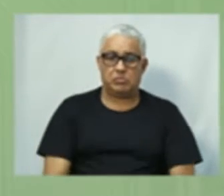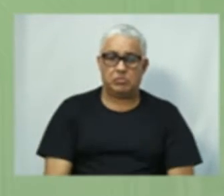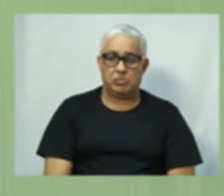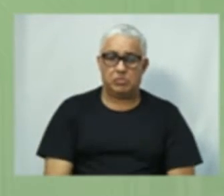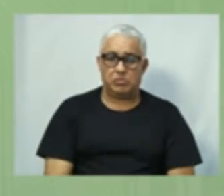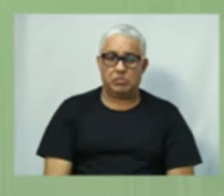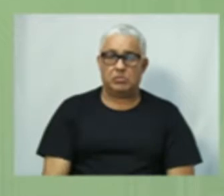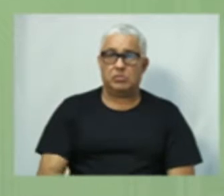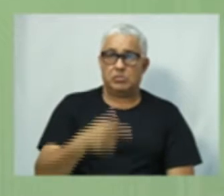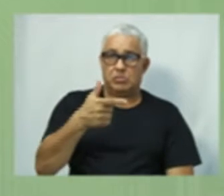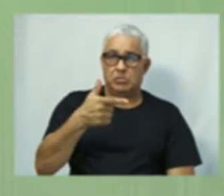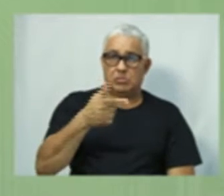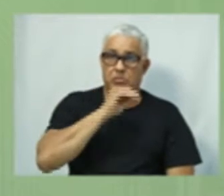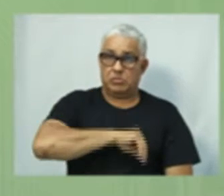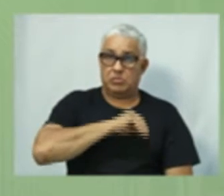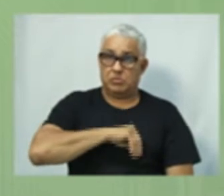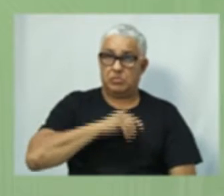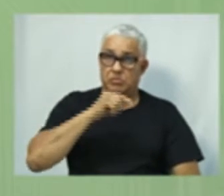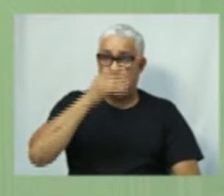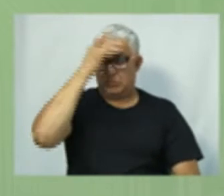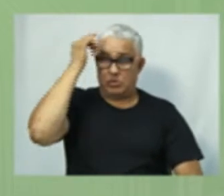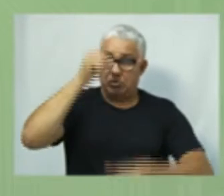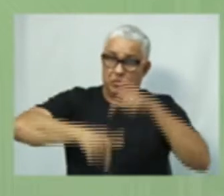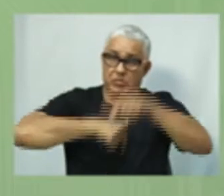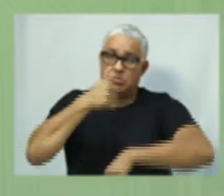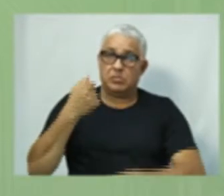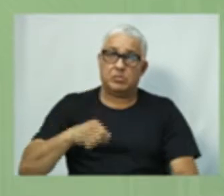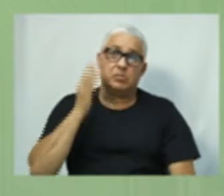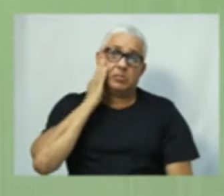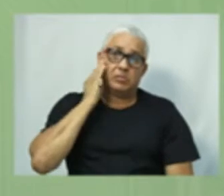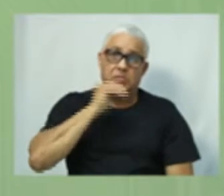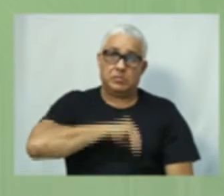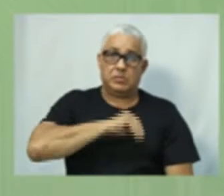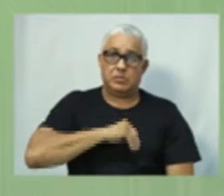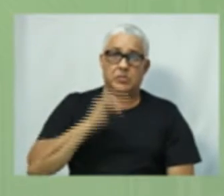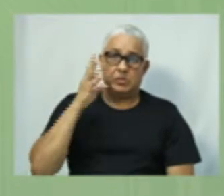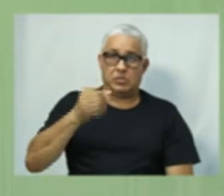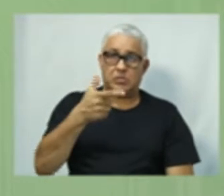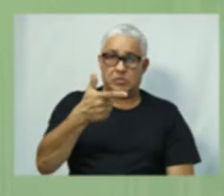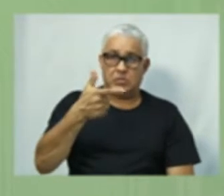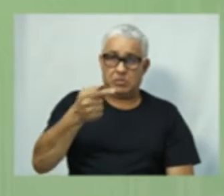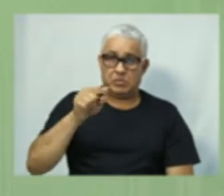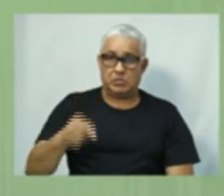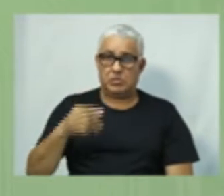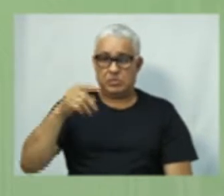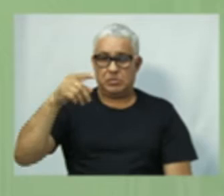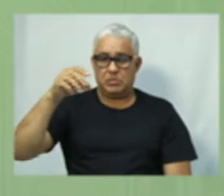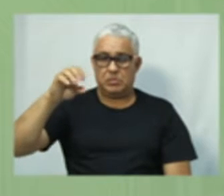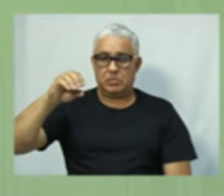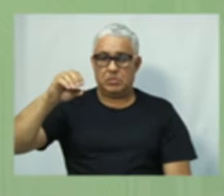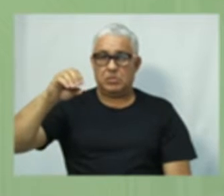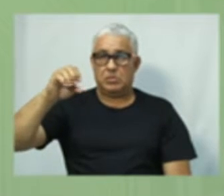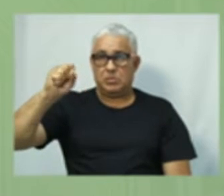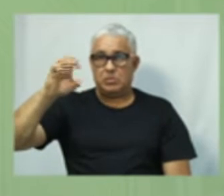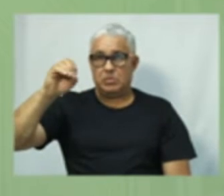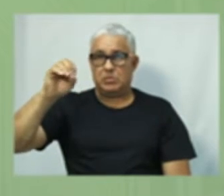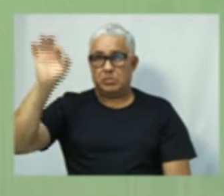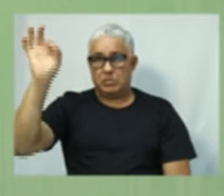né, sobre o salário dos empregados. Então tem que saber o salário dos empregados, o valor é 27,8%. Desses